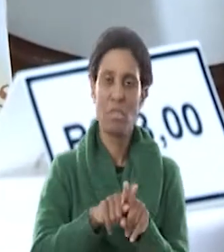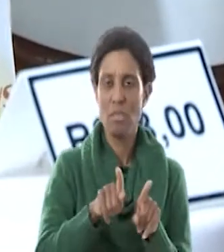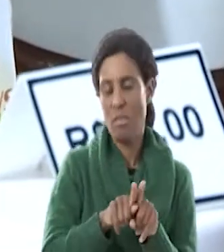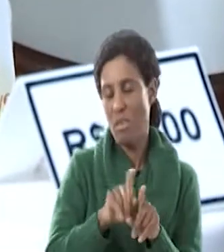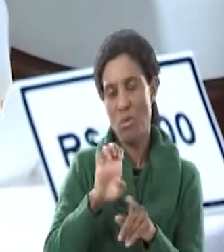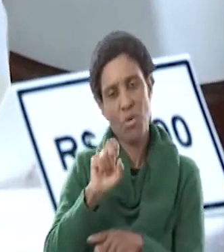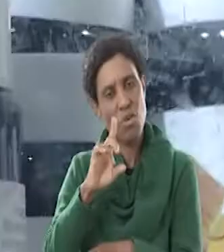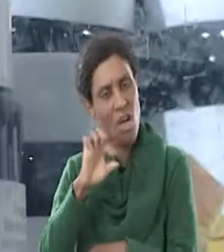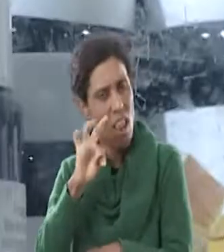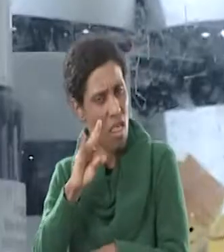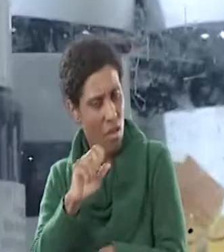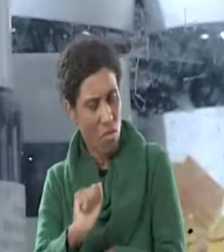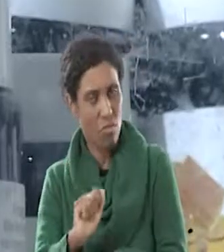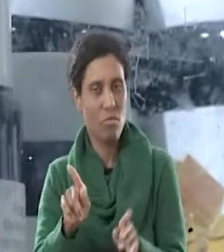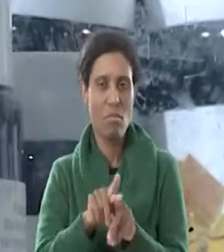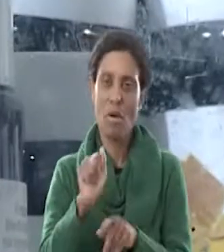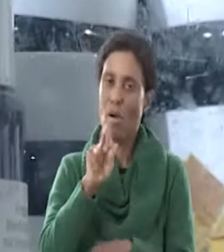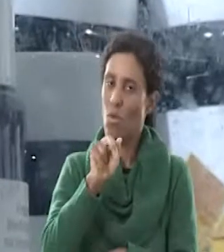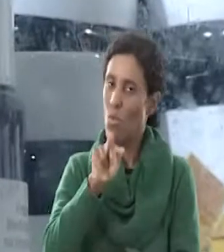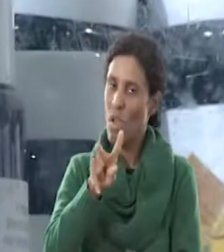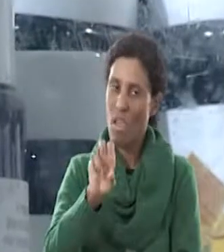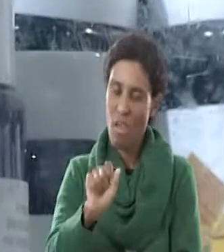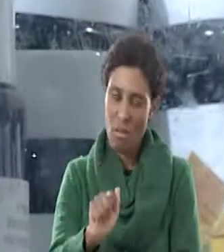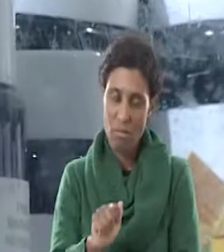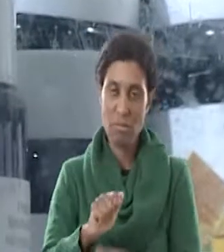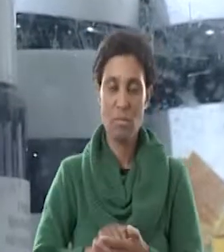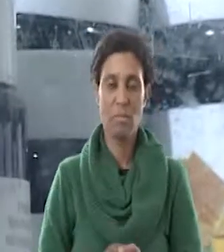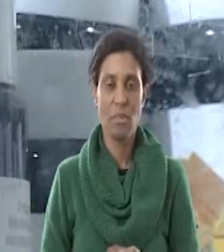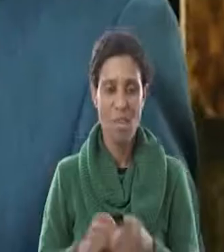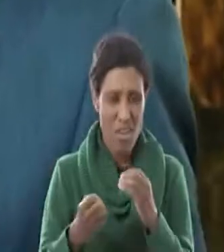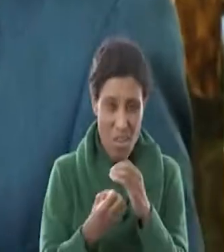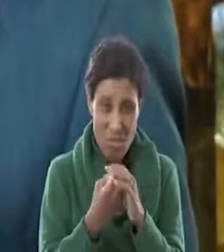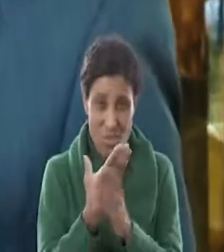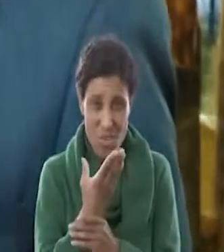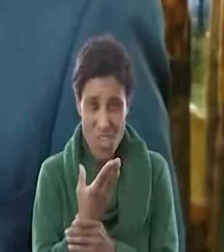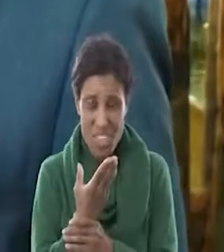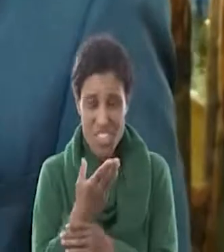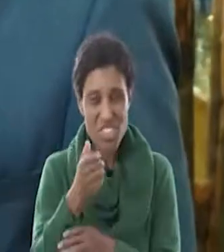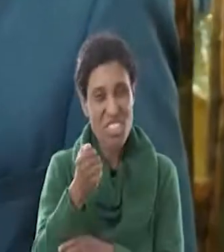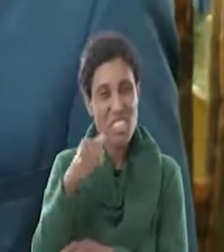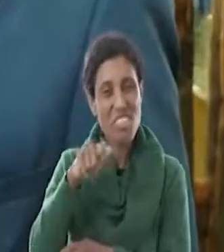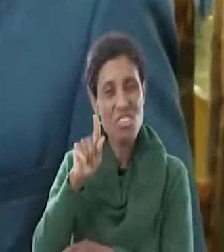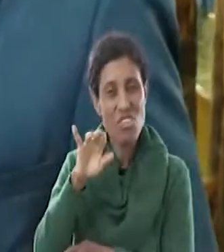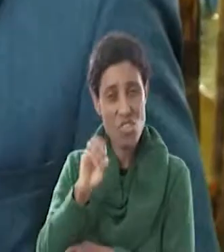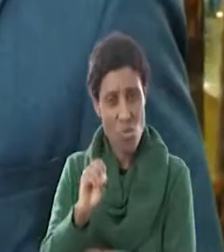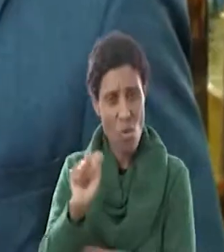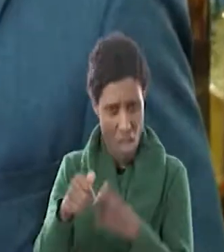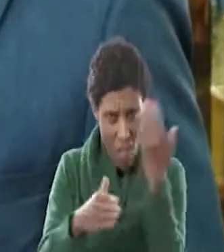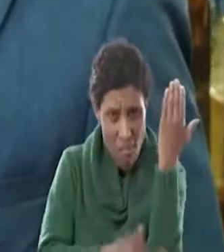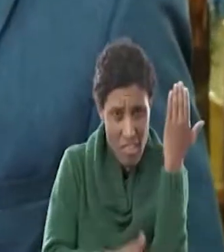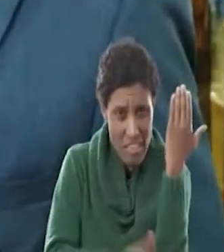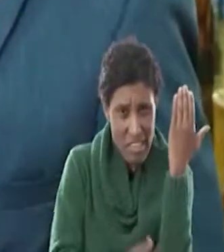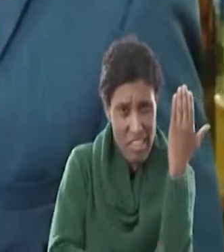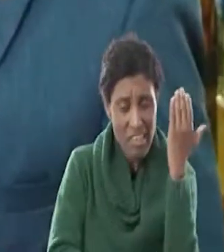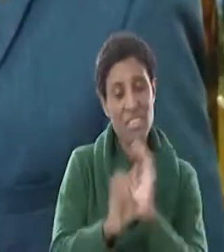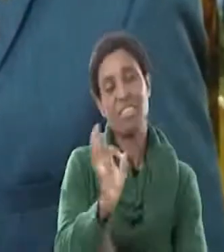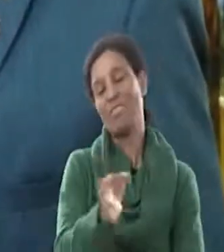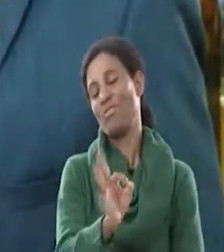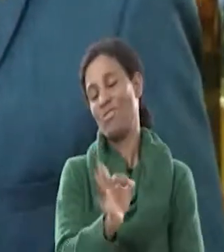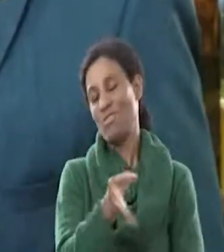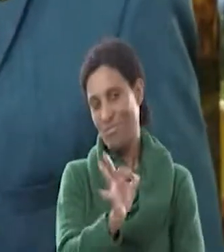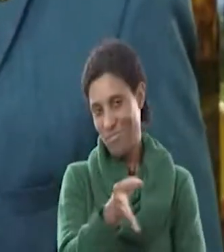de marmeleiro, mel de eucalipto, aroeira. Flores de angico. Angico é aquela madeira que a gente utiliza para fazer